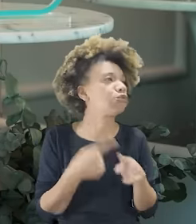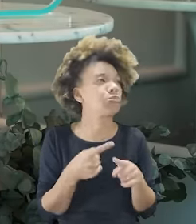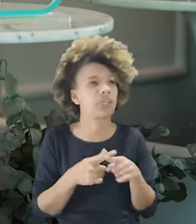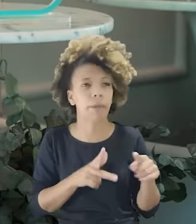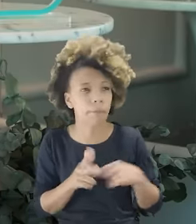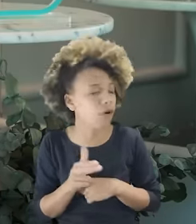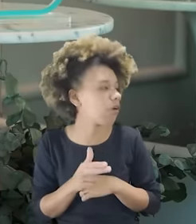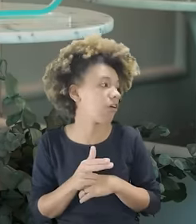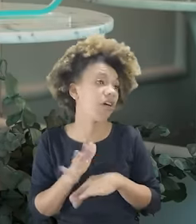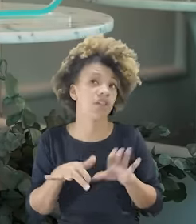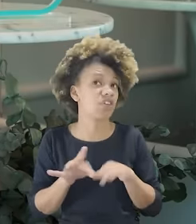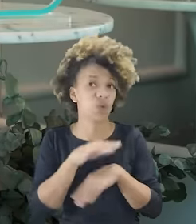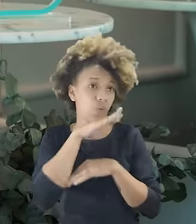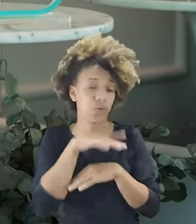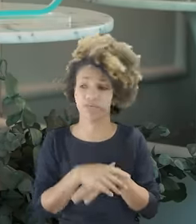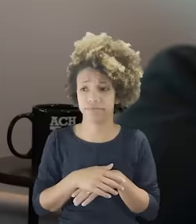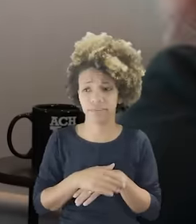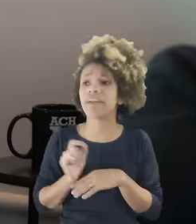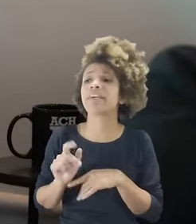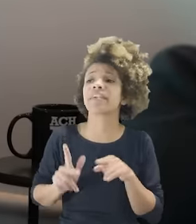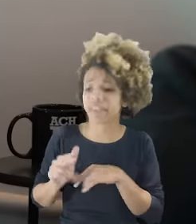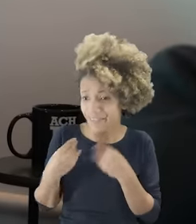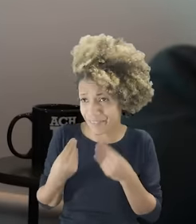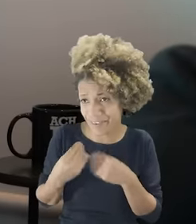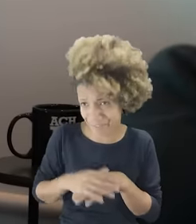me boicotam talvez você seja só ruim